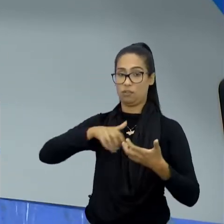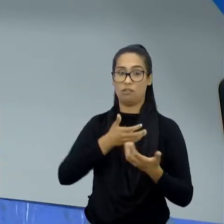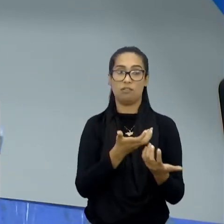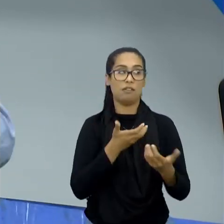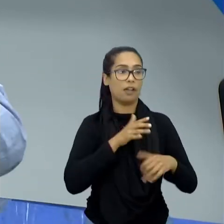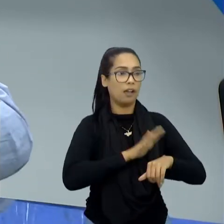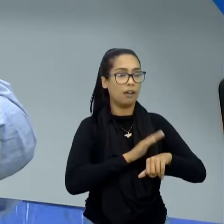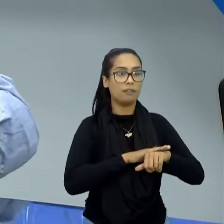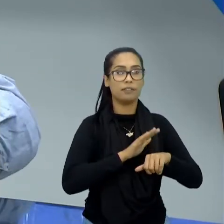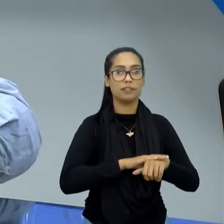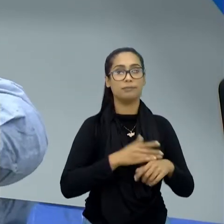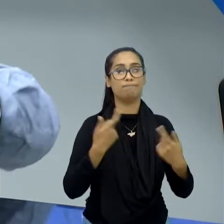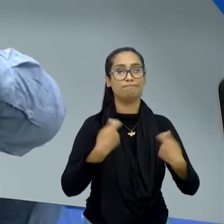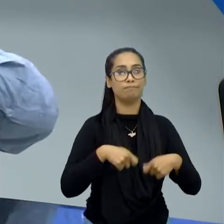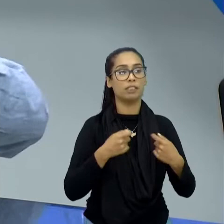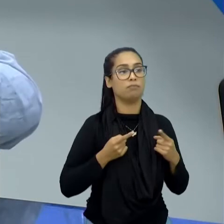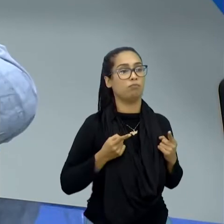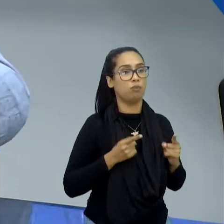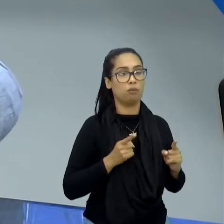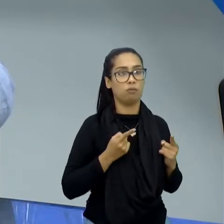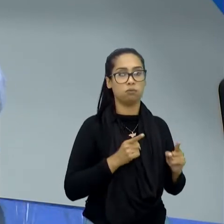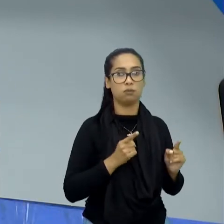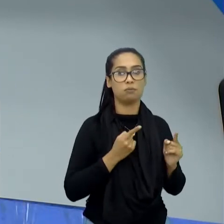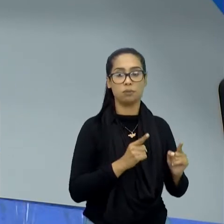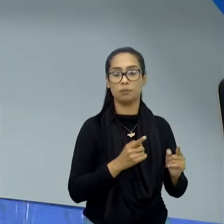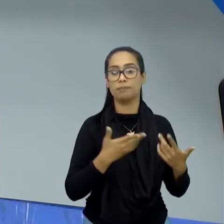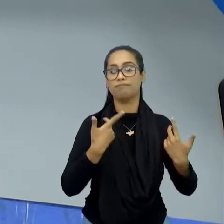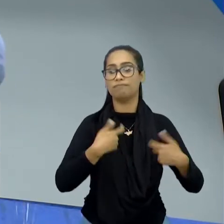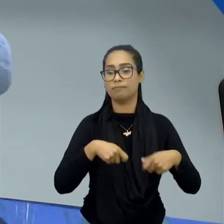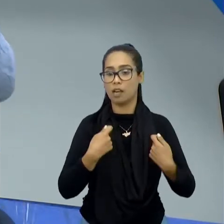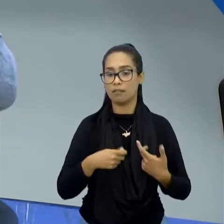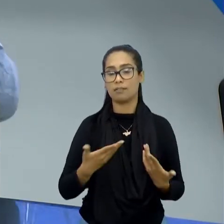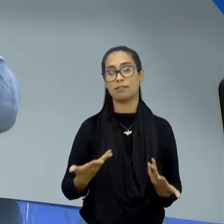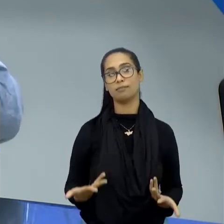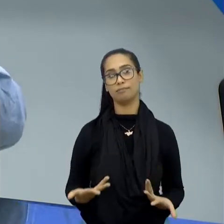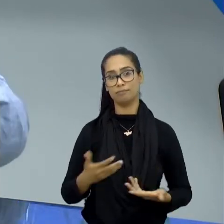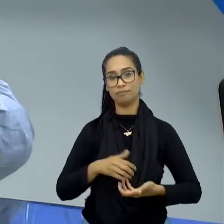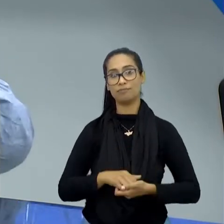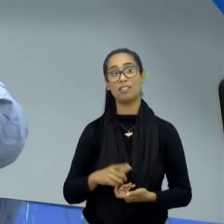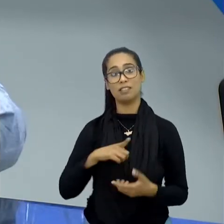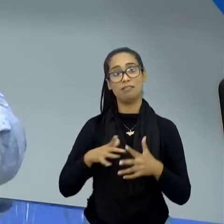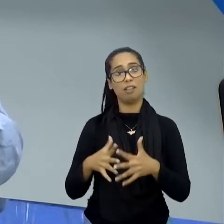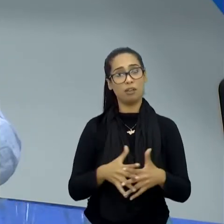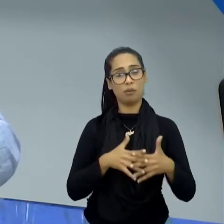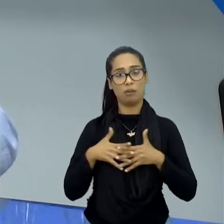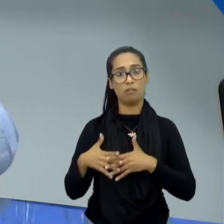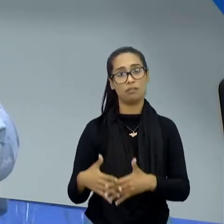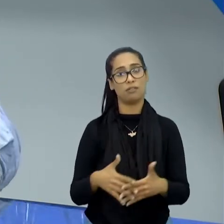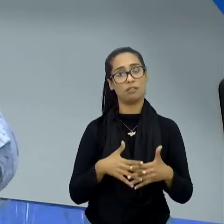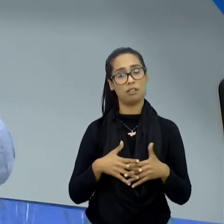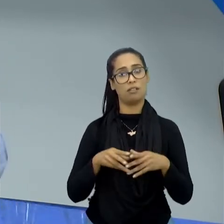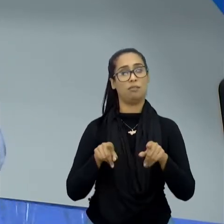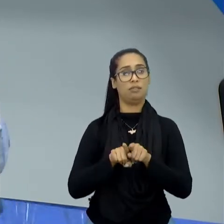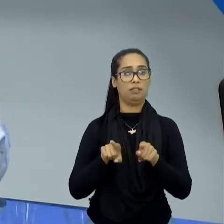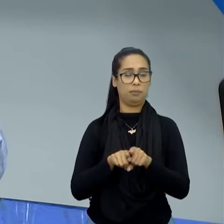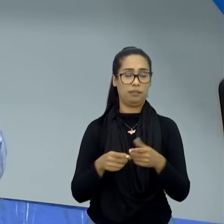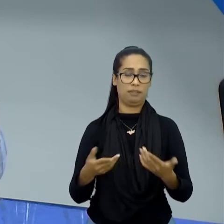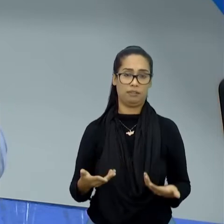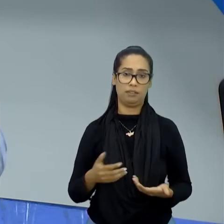que enfrentar toda uma perspectiva dialética de conflitos e, ao mesmo tempo, estar muito